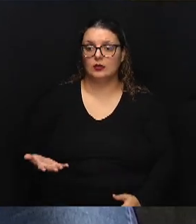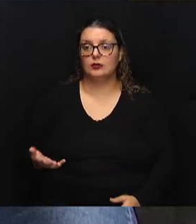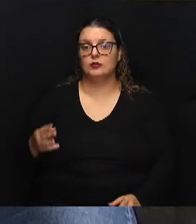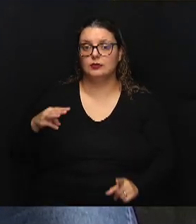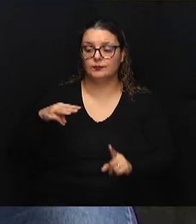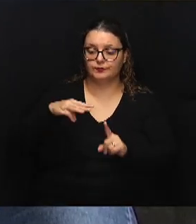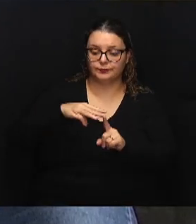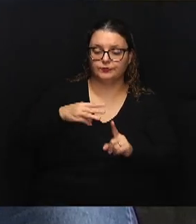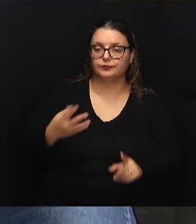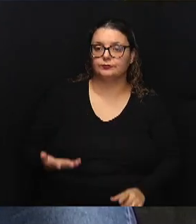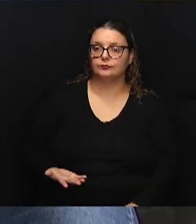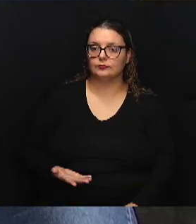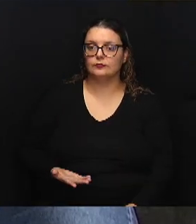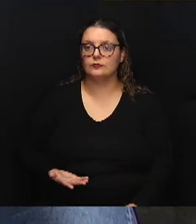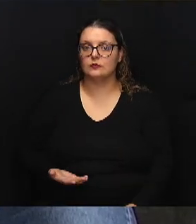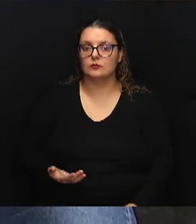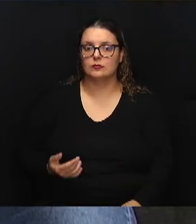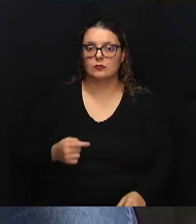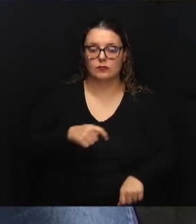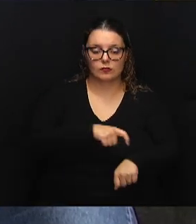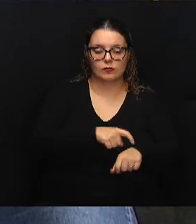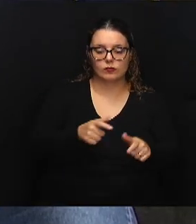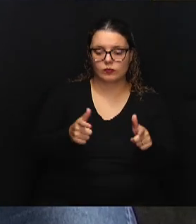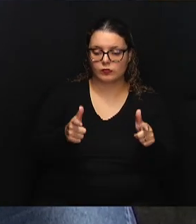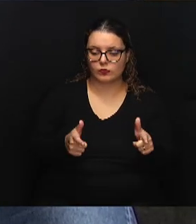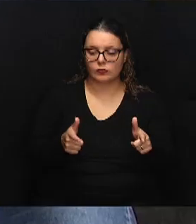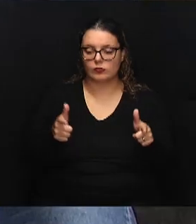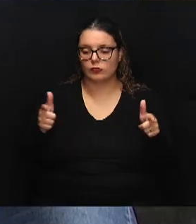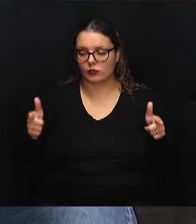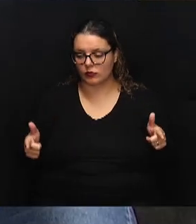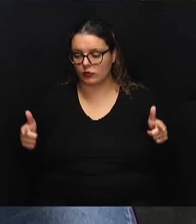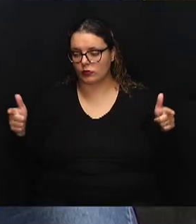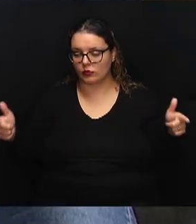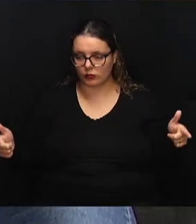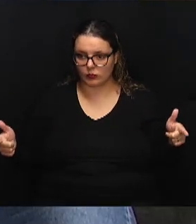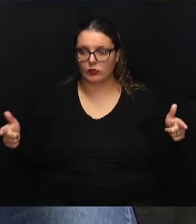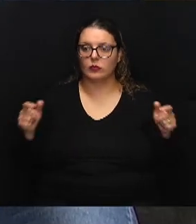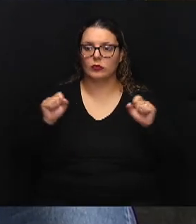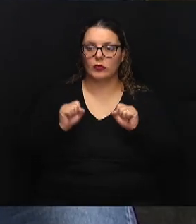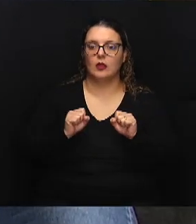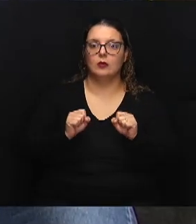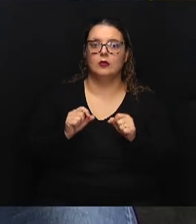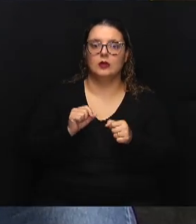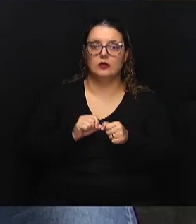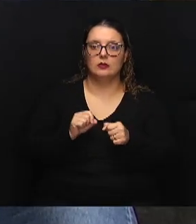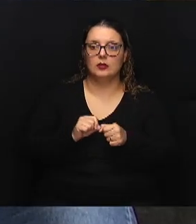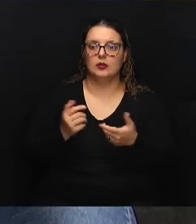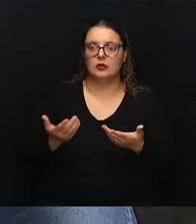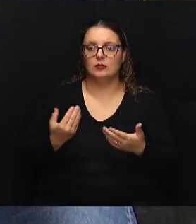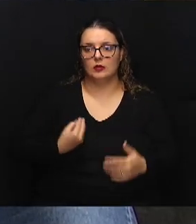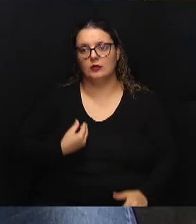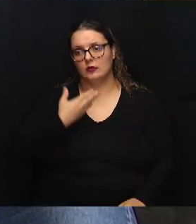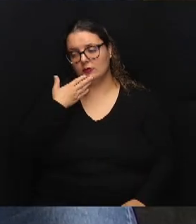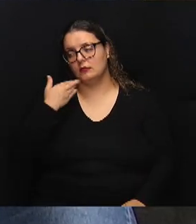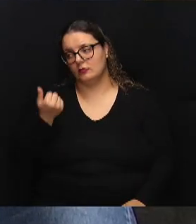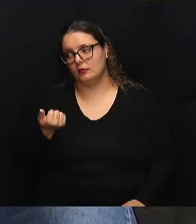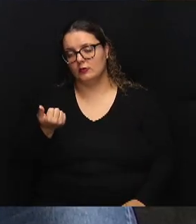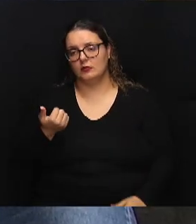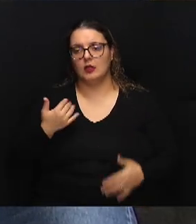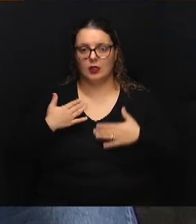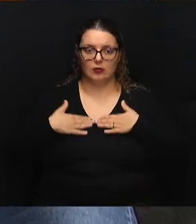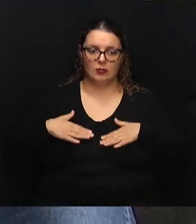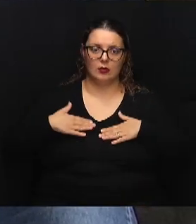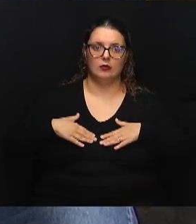de médio prazo, de longo prazo e que possam fazer com que se tenha uma vida melhor, uma vida